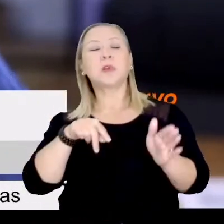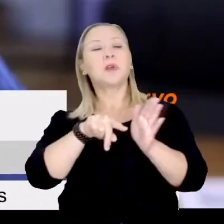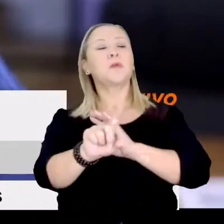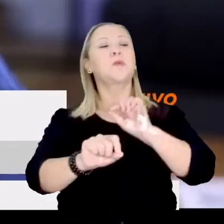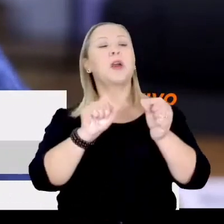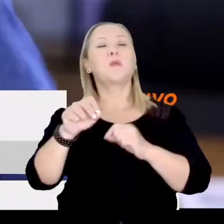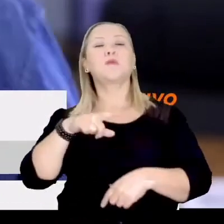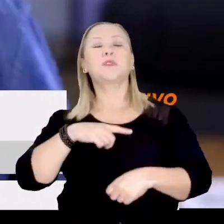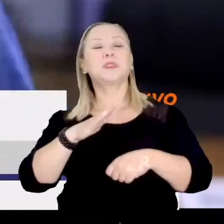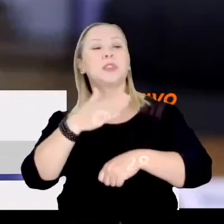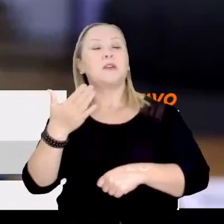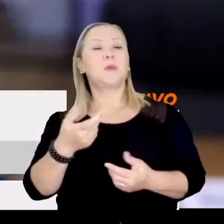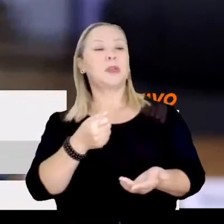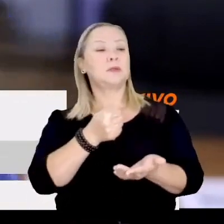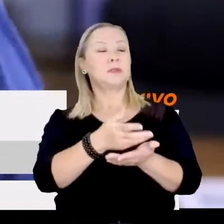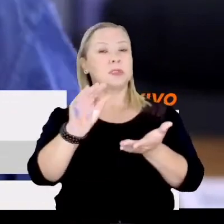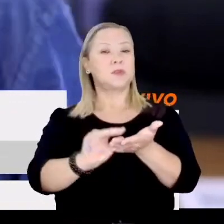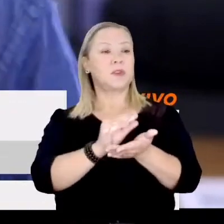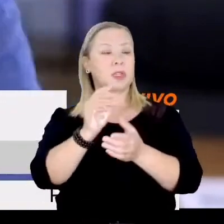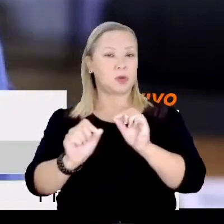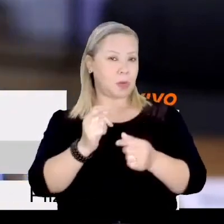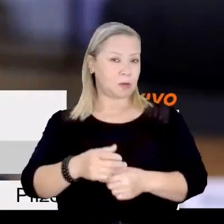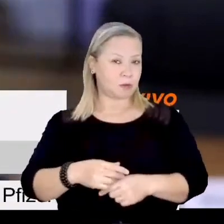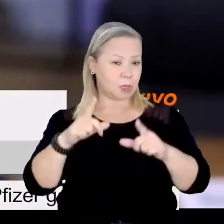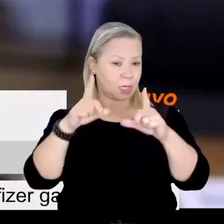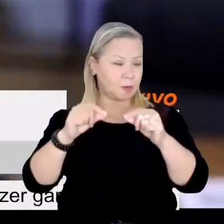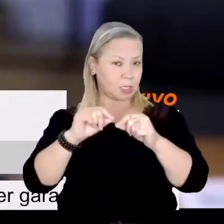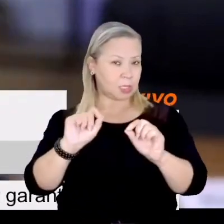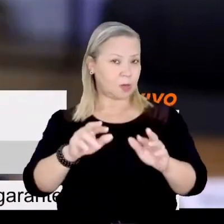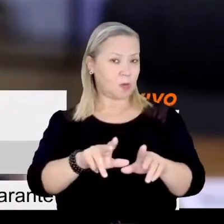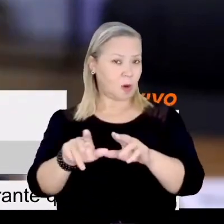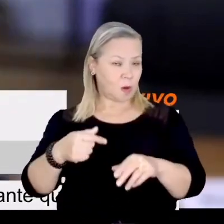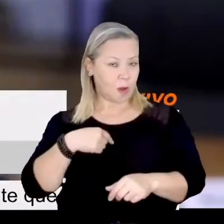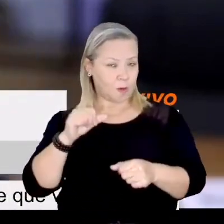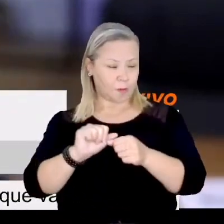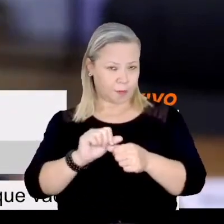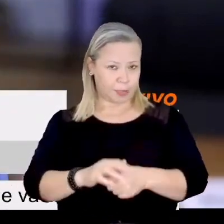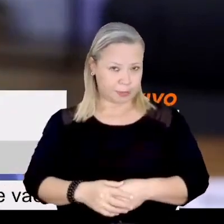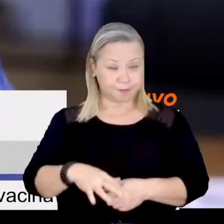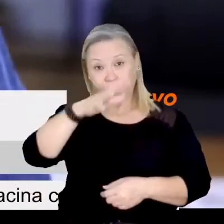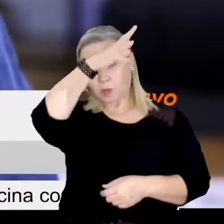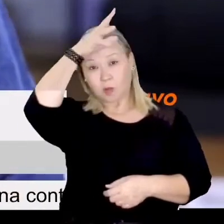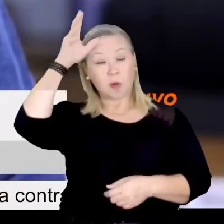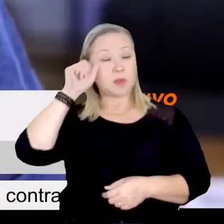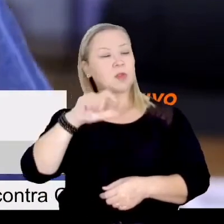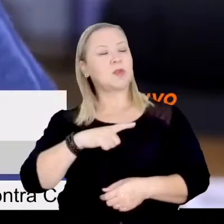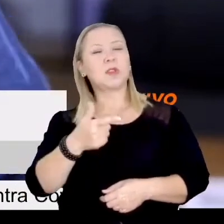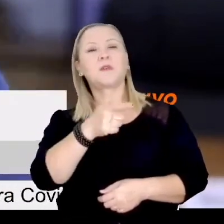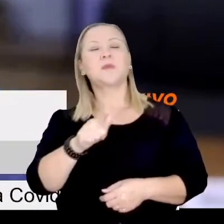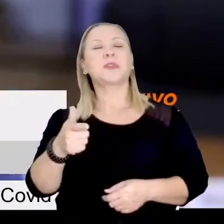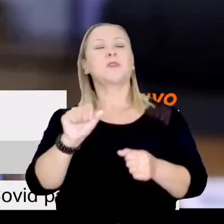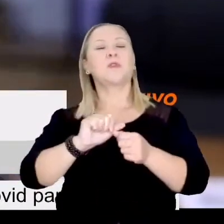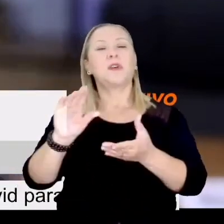Brasília. Pergunte no estado do Amazonas se algum presidente fez mais investimento em infraestrutura do que foi feito no meu governo. Eu